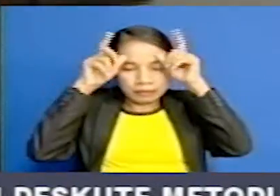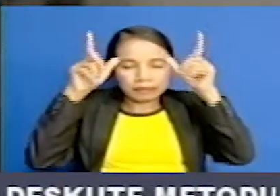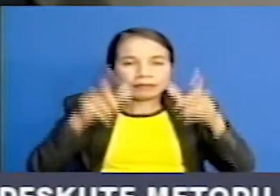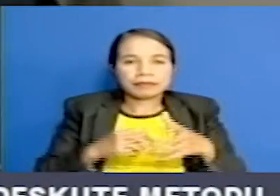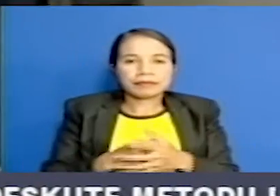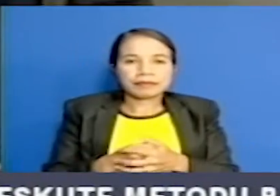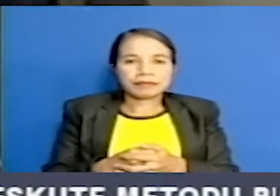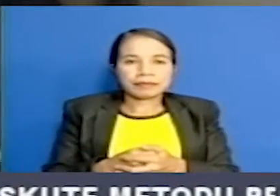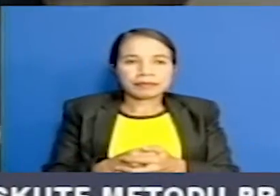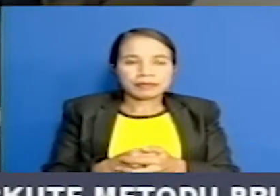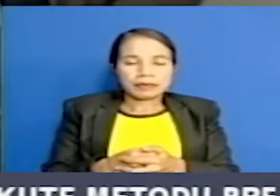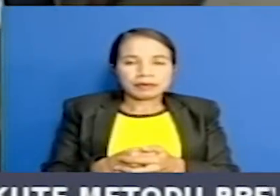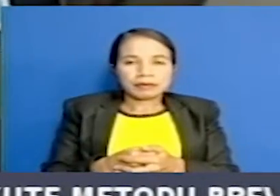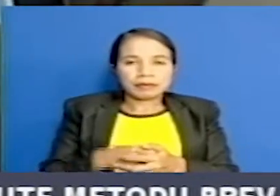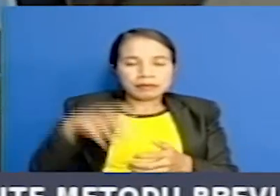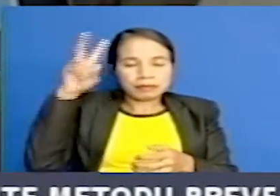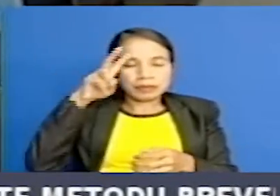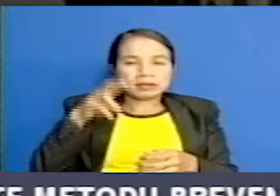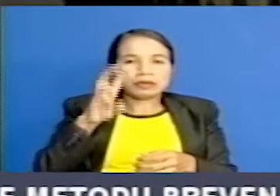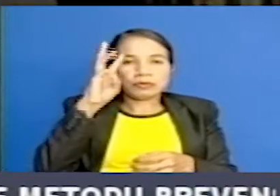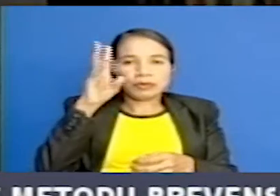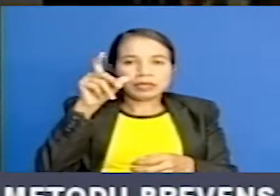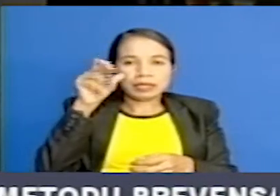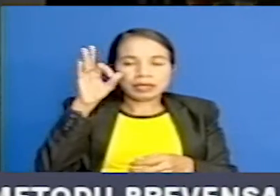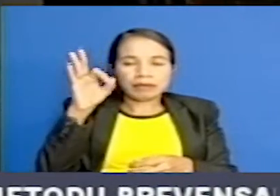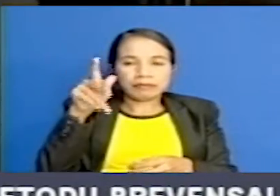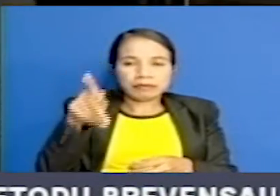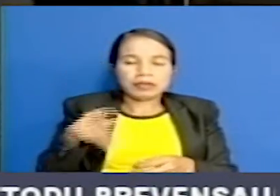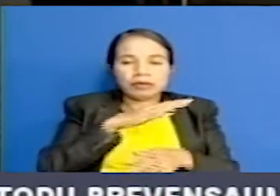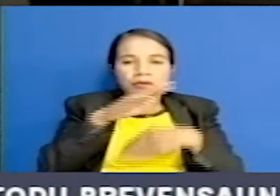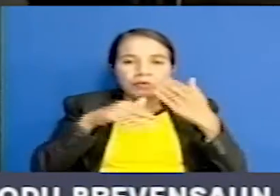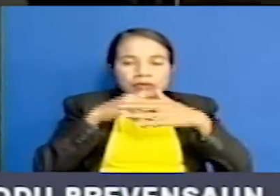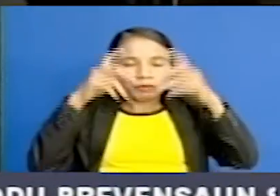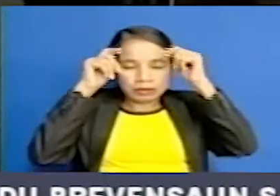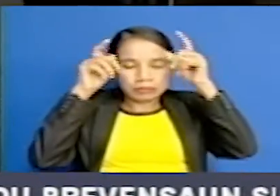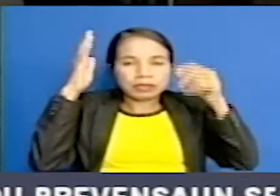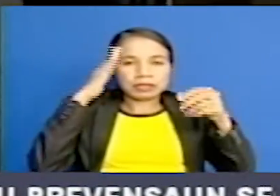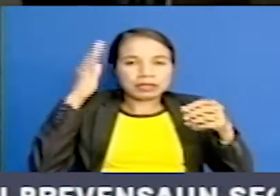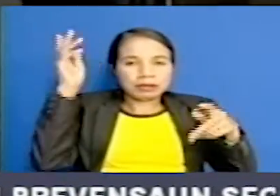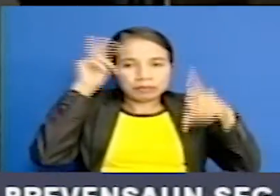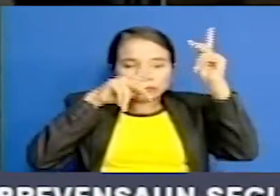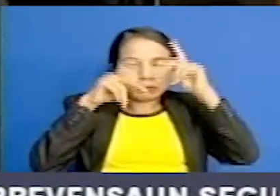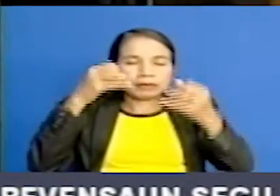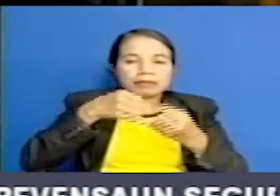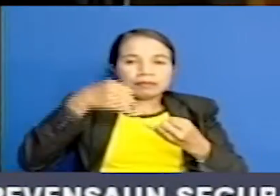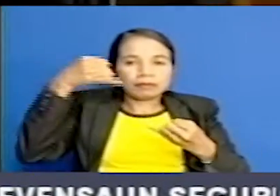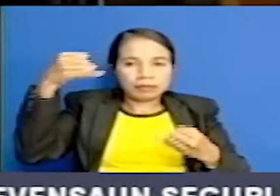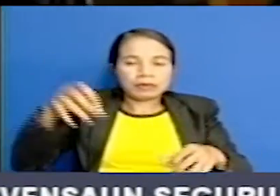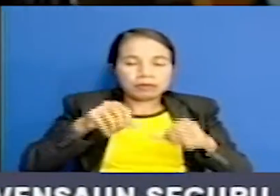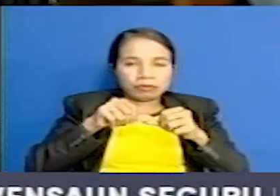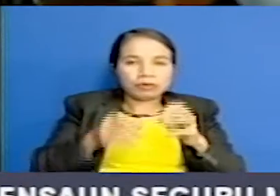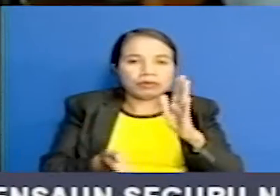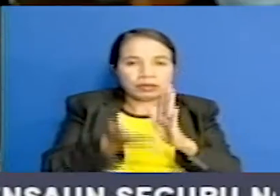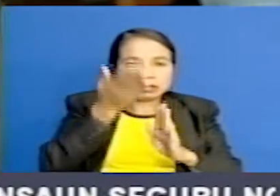Timor-Leste. Pesquisa WFP Nian e o território nacional identifica problema de malnutrição. Continua